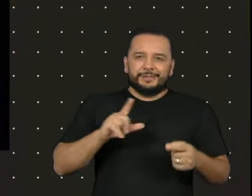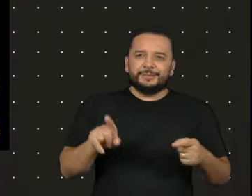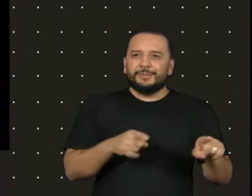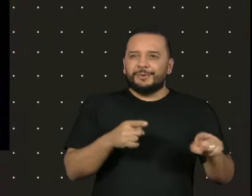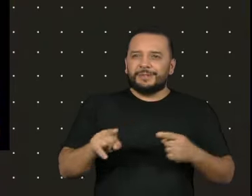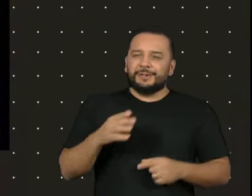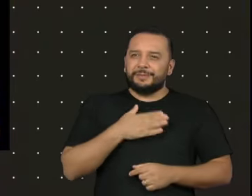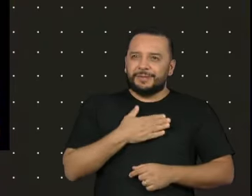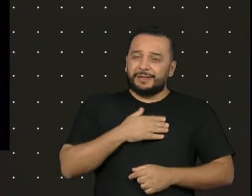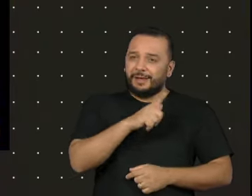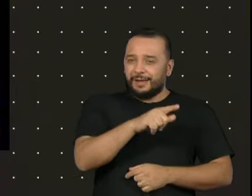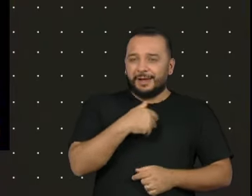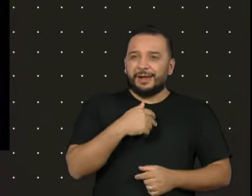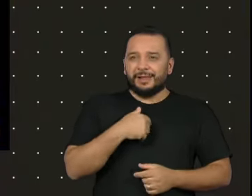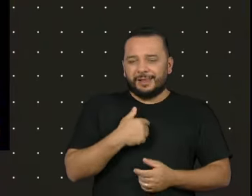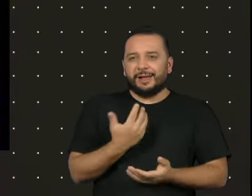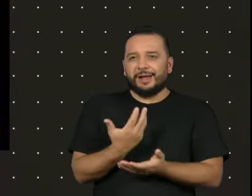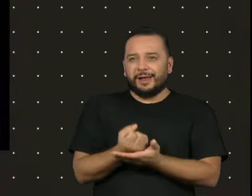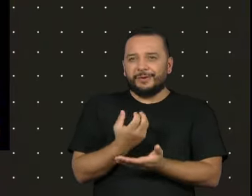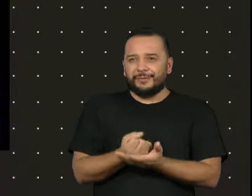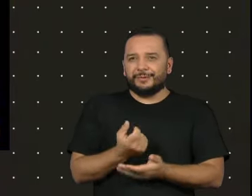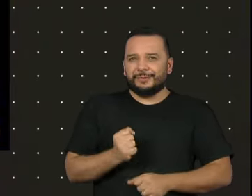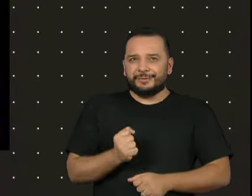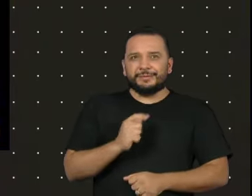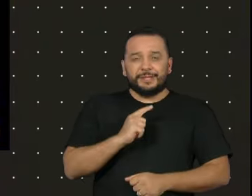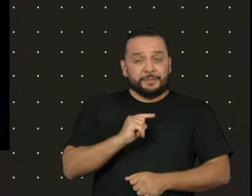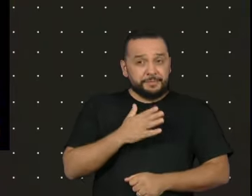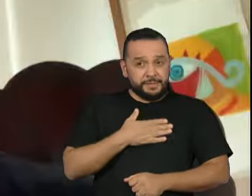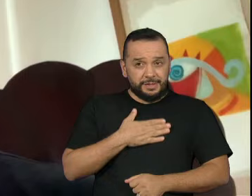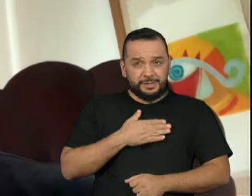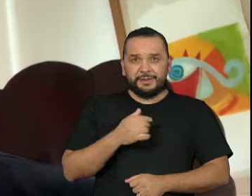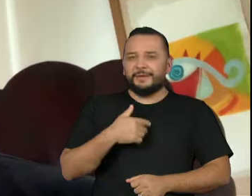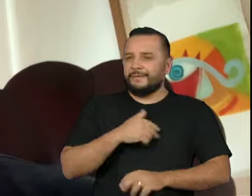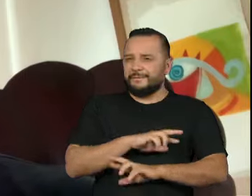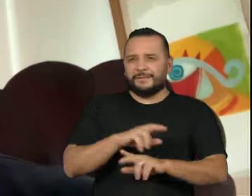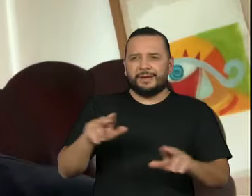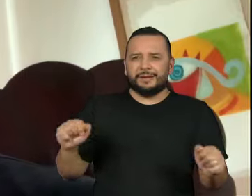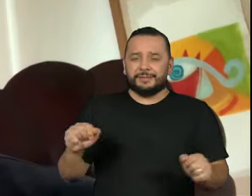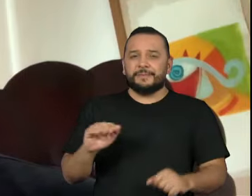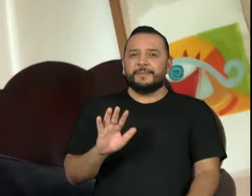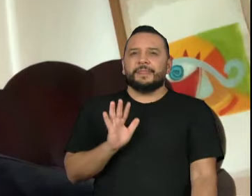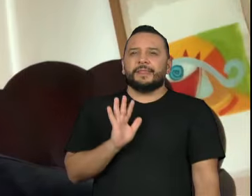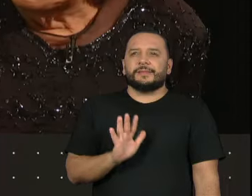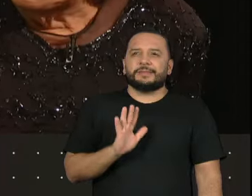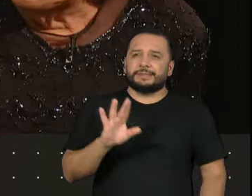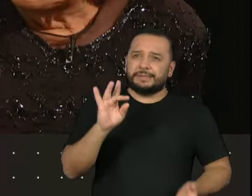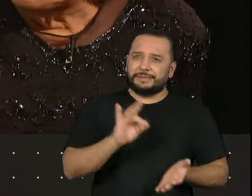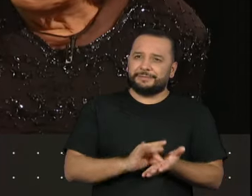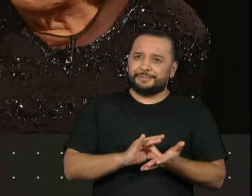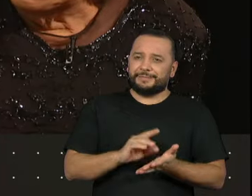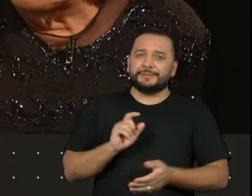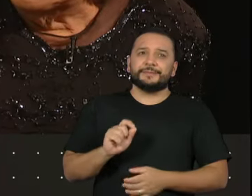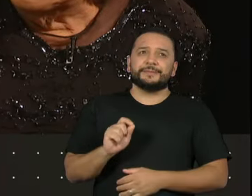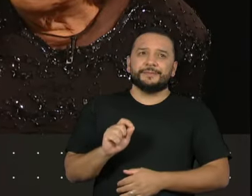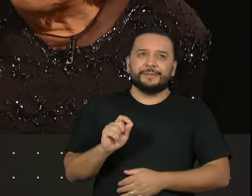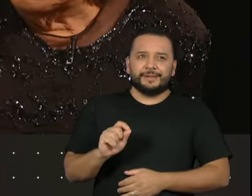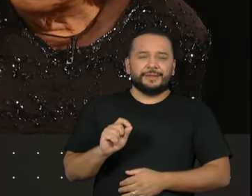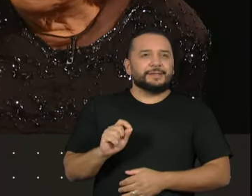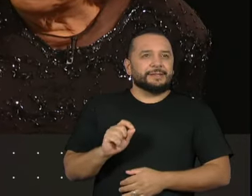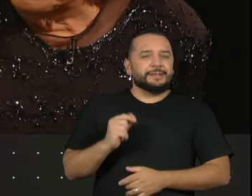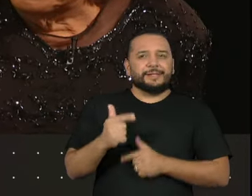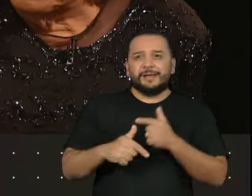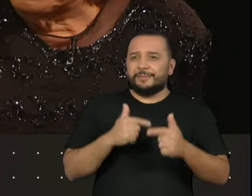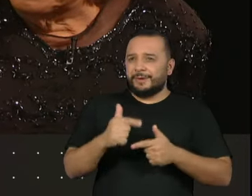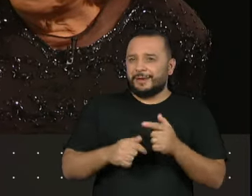pela Claudete. Eu digo minha música, mas foram várias músicas. Mas realmente o trabalhar com